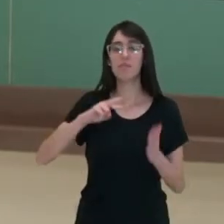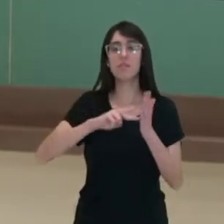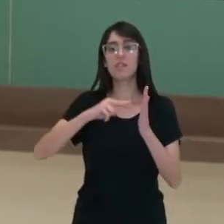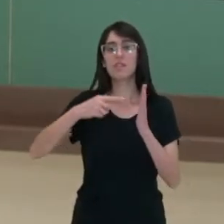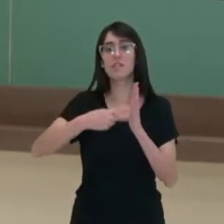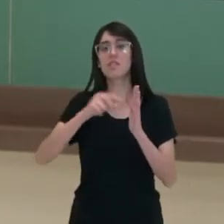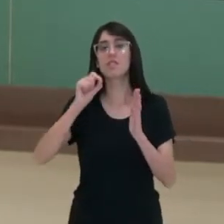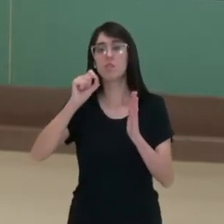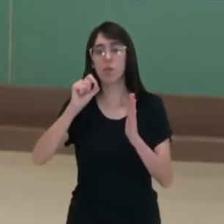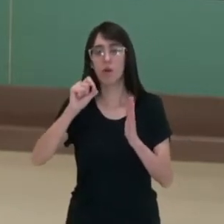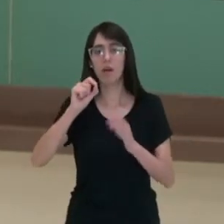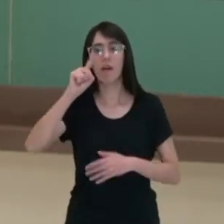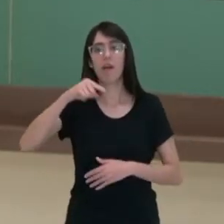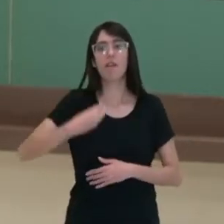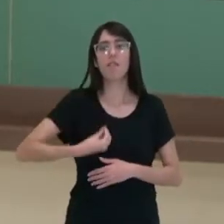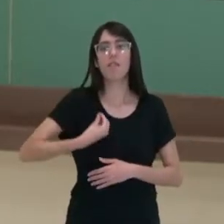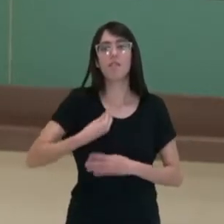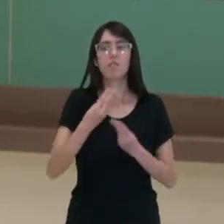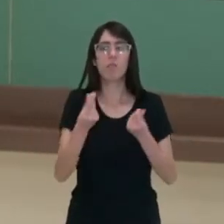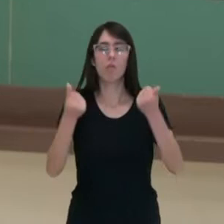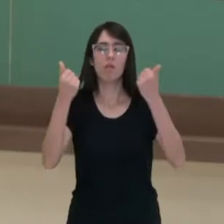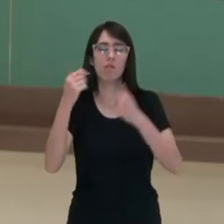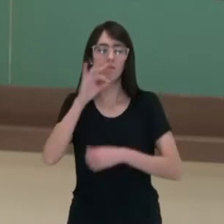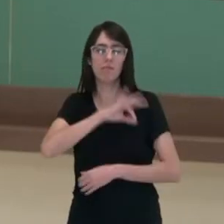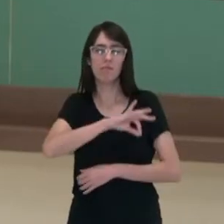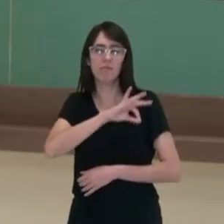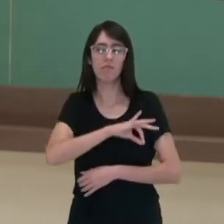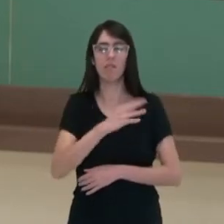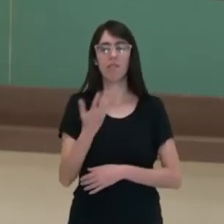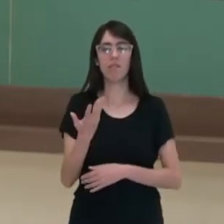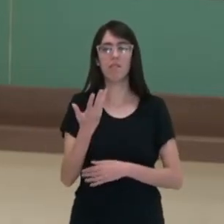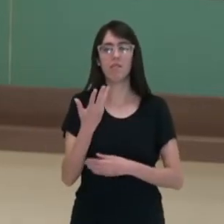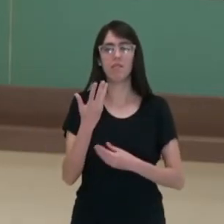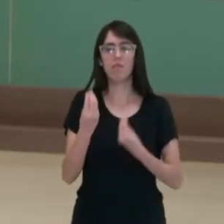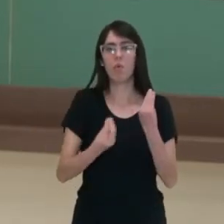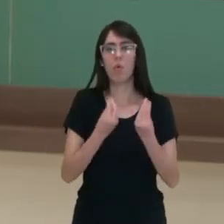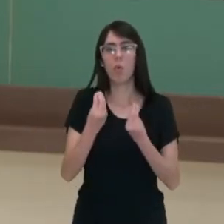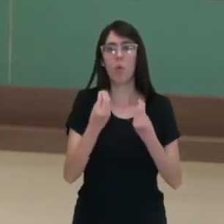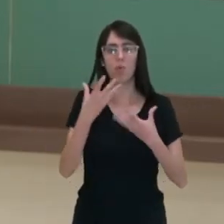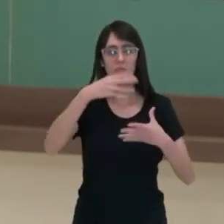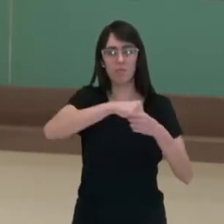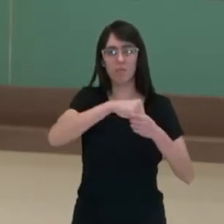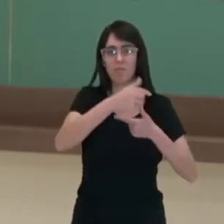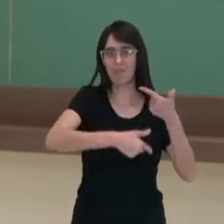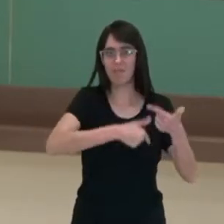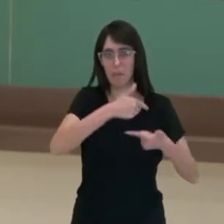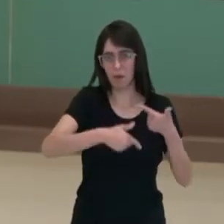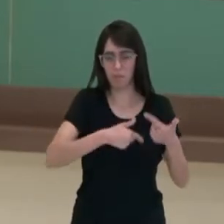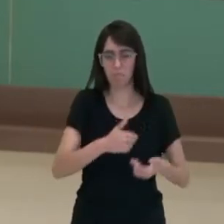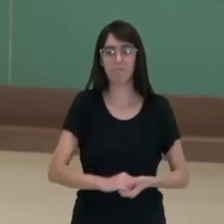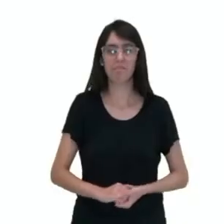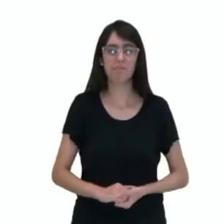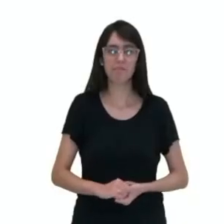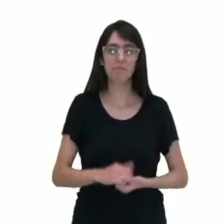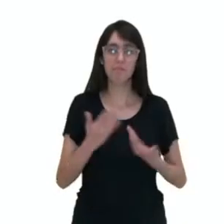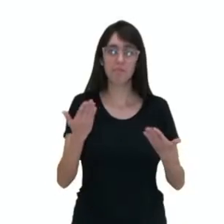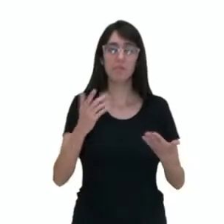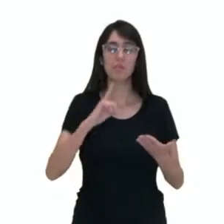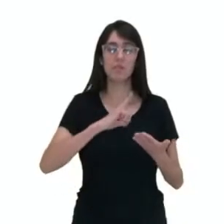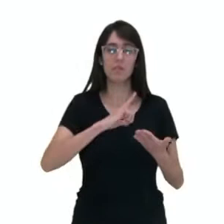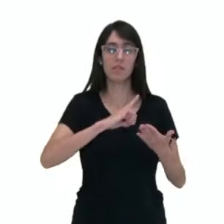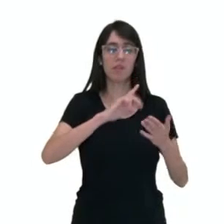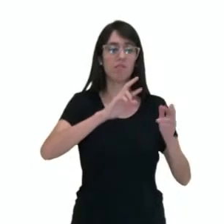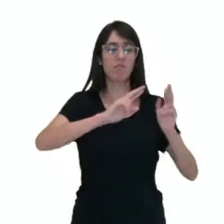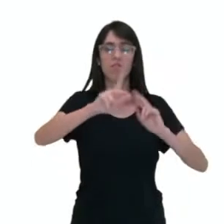pensando, então, o critério de renda, questões relacionadas ao mundo do trabalho, tá? Então, a distribuição desigual